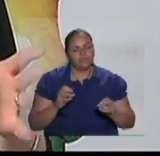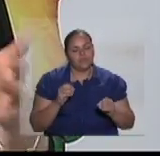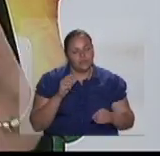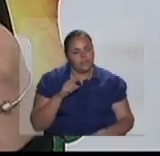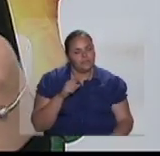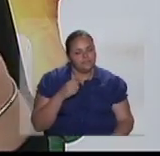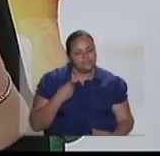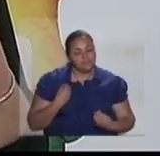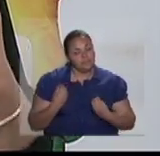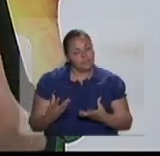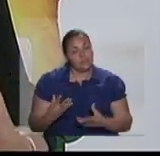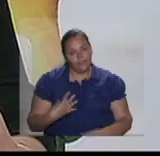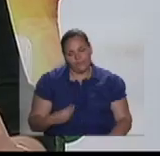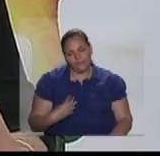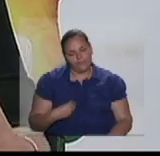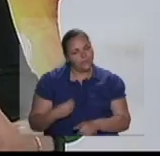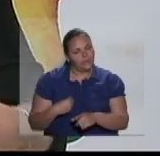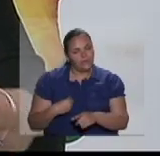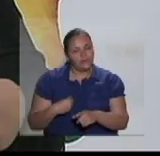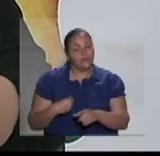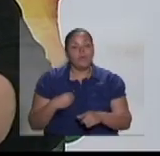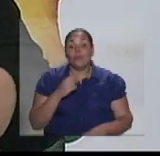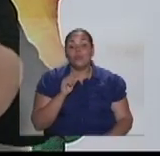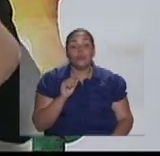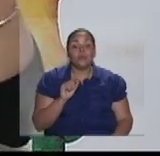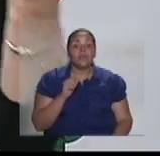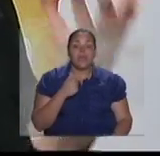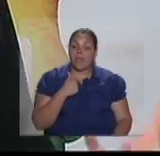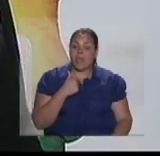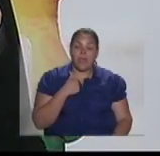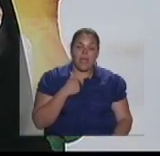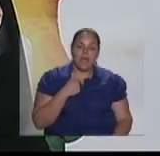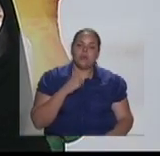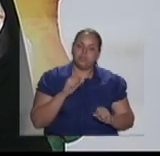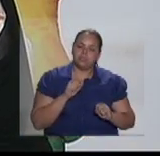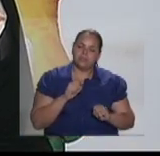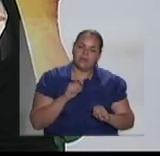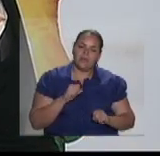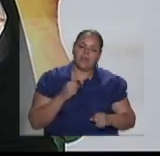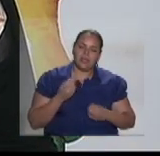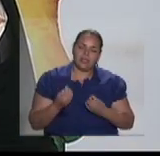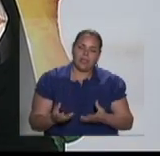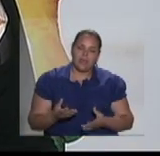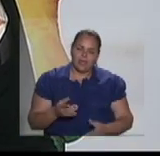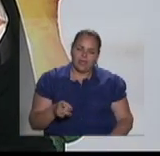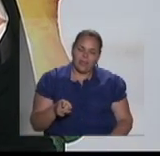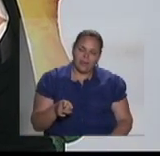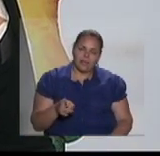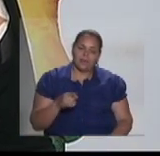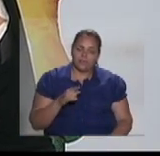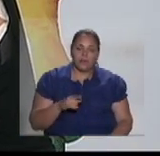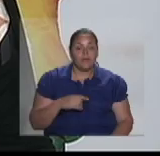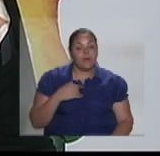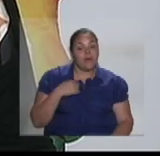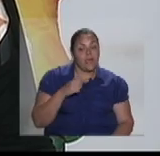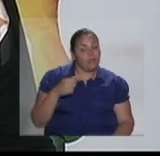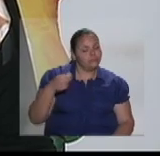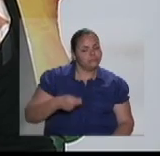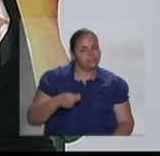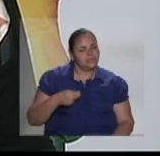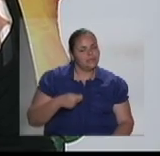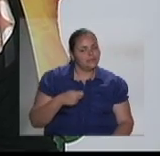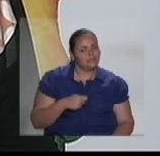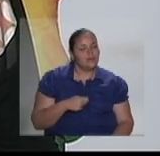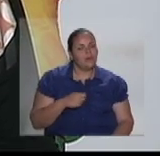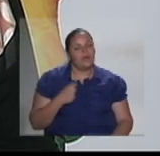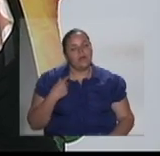ocupar tudo isso. Então, eu quero dar ao meu filho tudo o que eu puder oferecer. E ele fica nesse lugar da